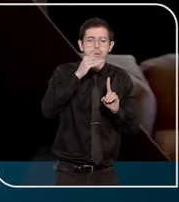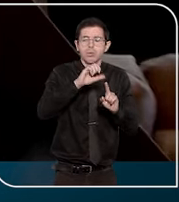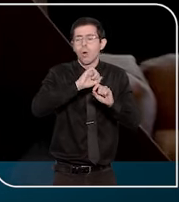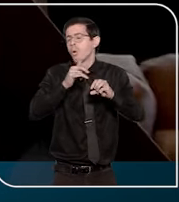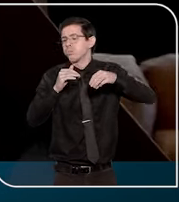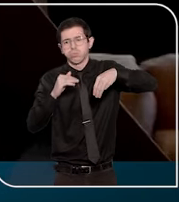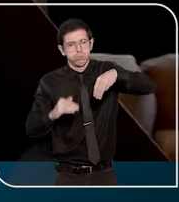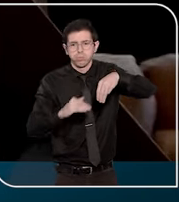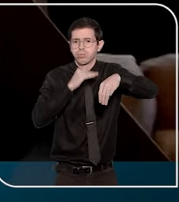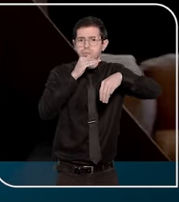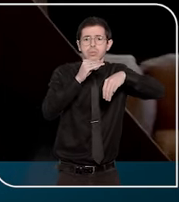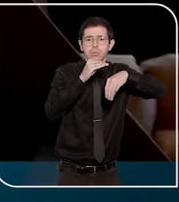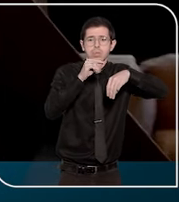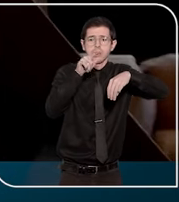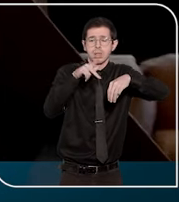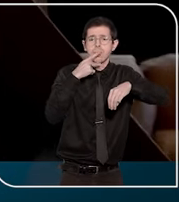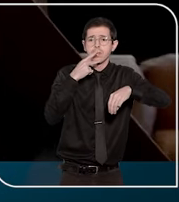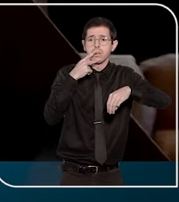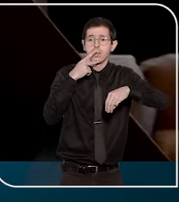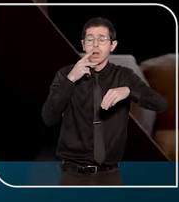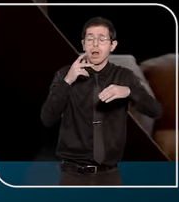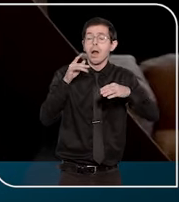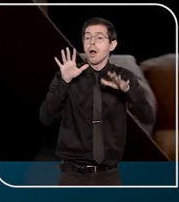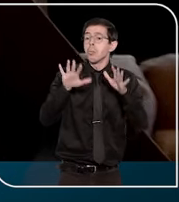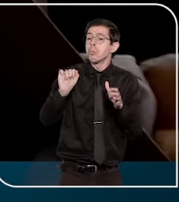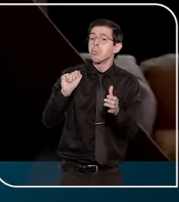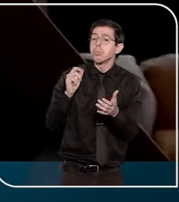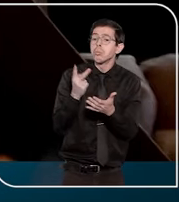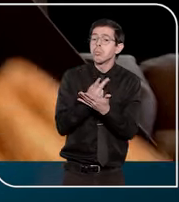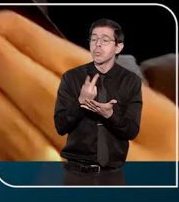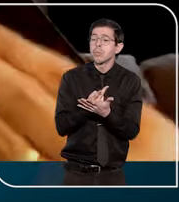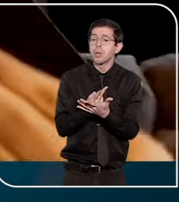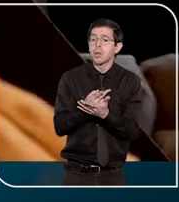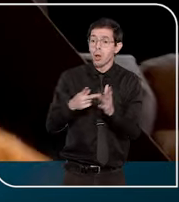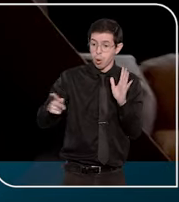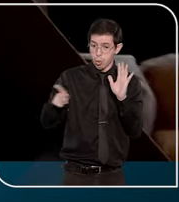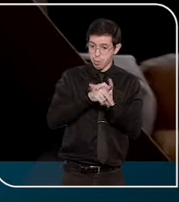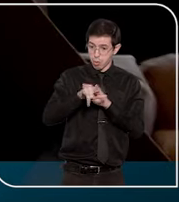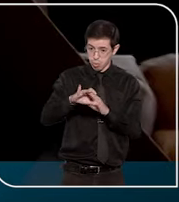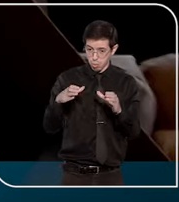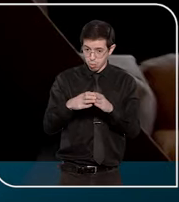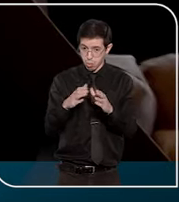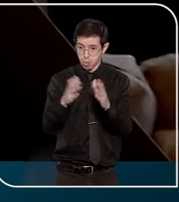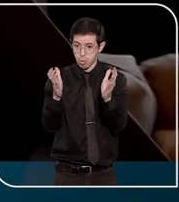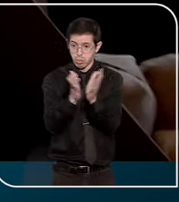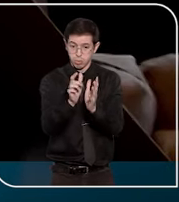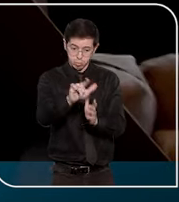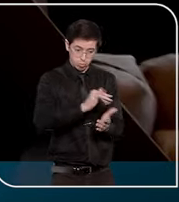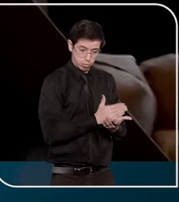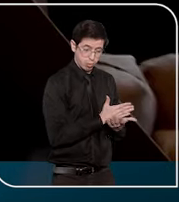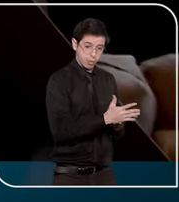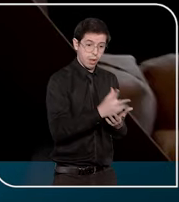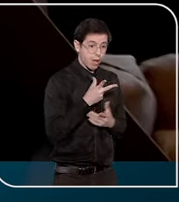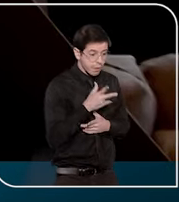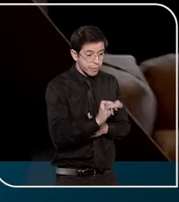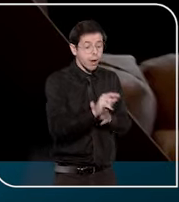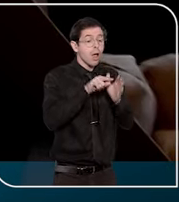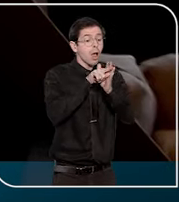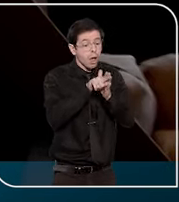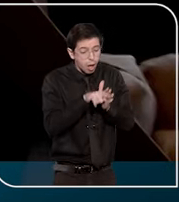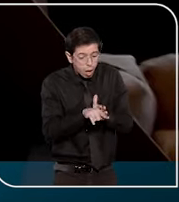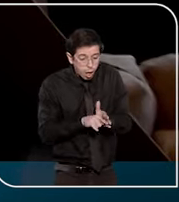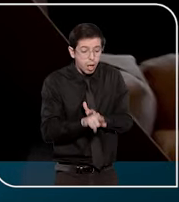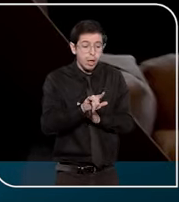decisão monocrática que você está recorrendo, ele até errou. E o próprio órgão colegiado do tribunal de origem vai reformar a decisão